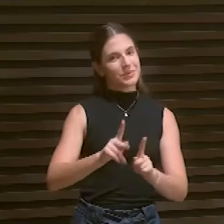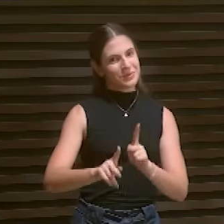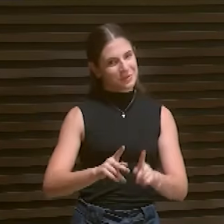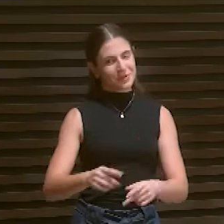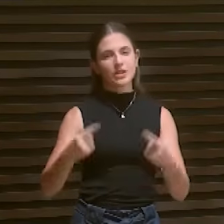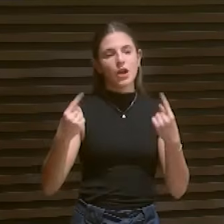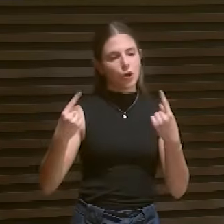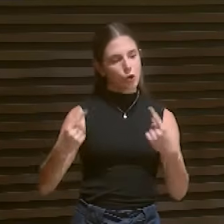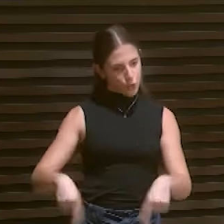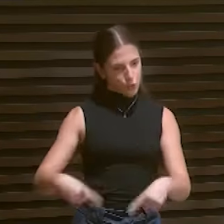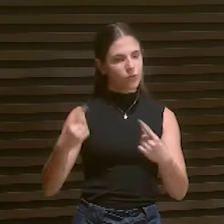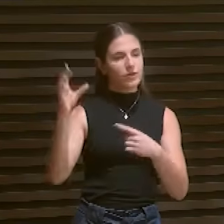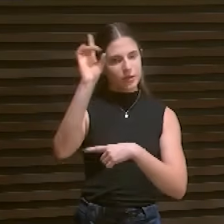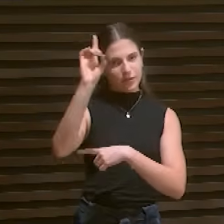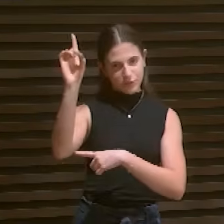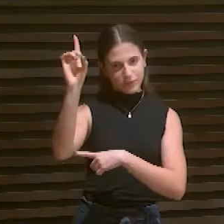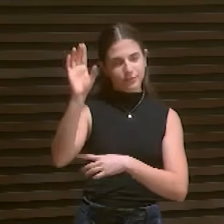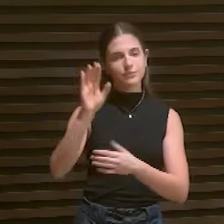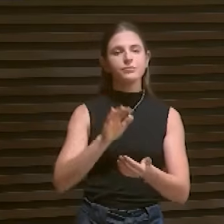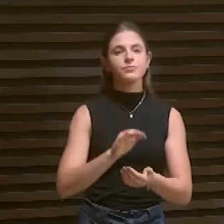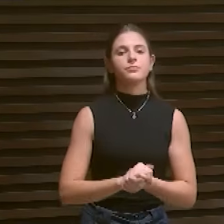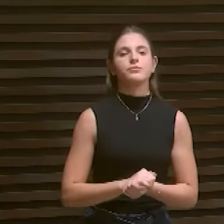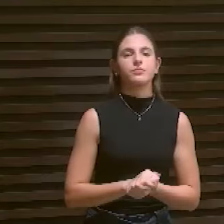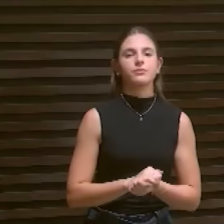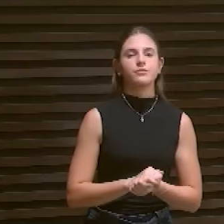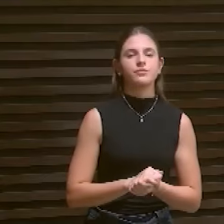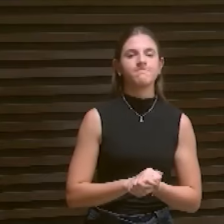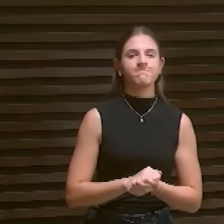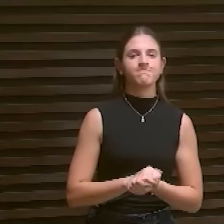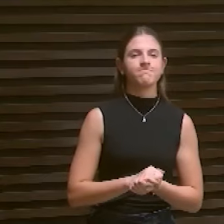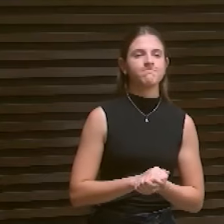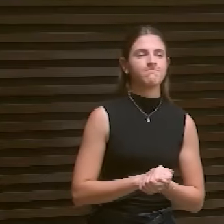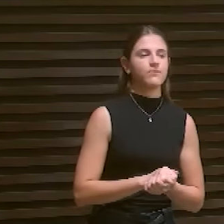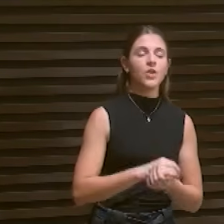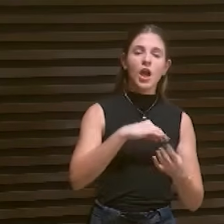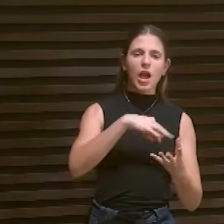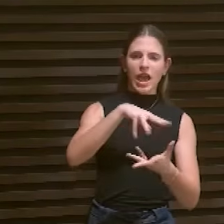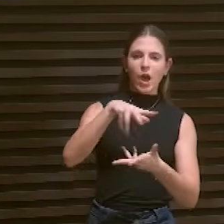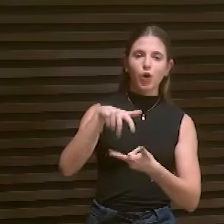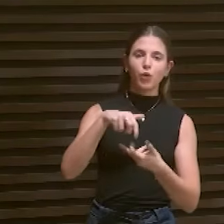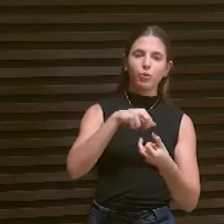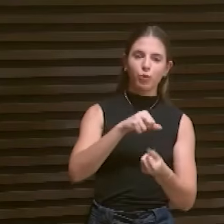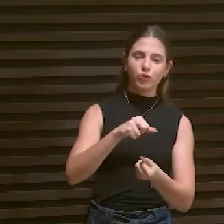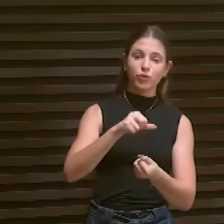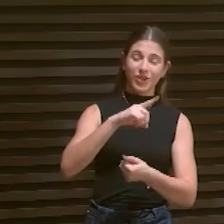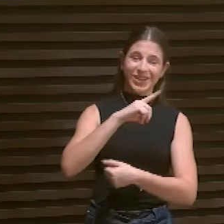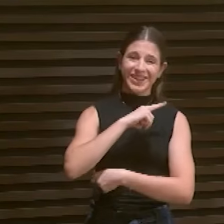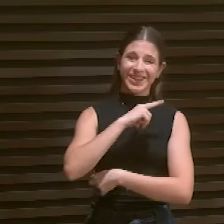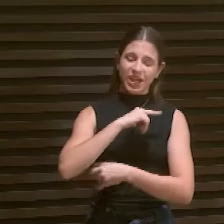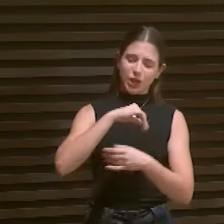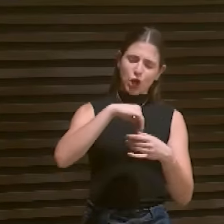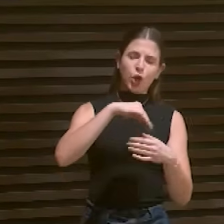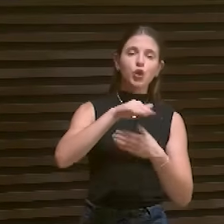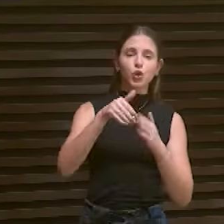e expressa a Deus, contra Deus. É um mundo caracterizado por tudo que está